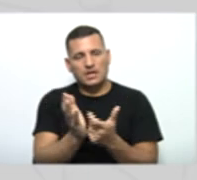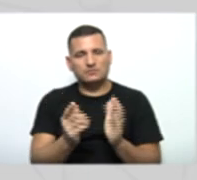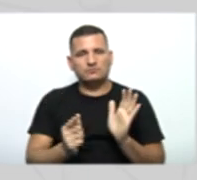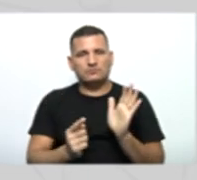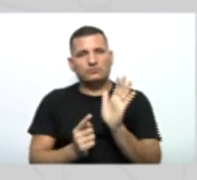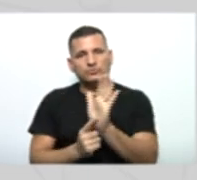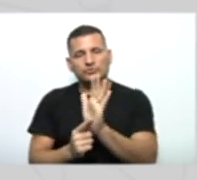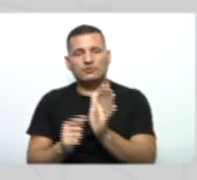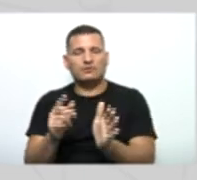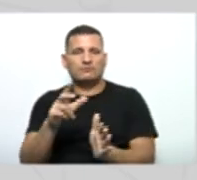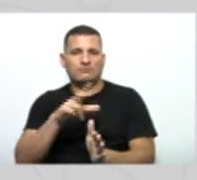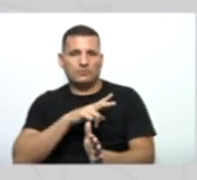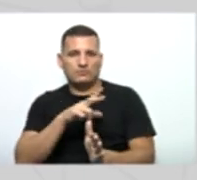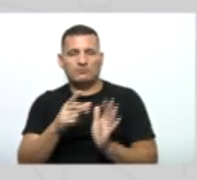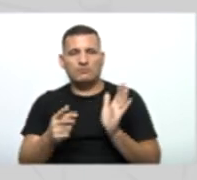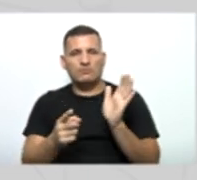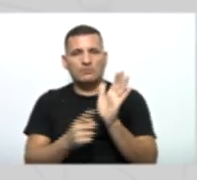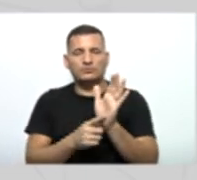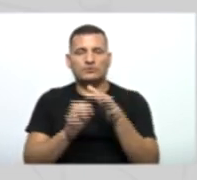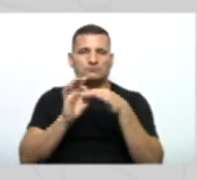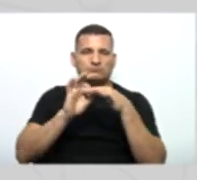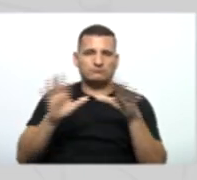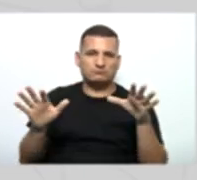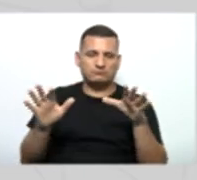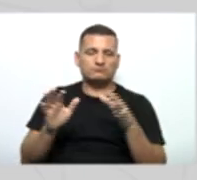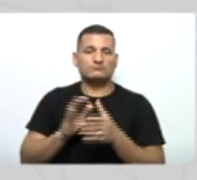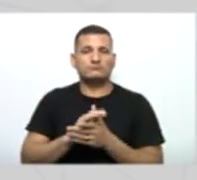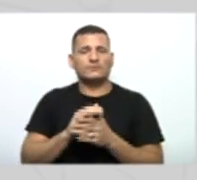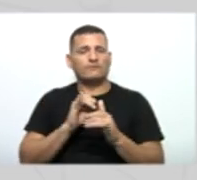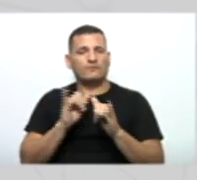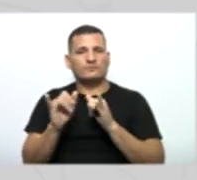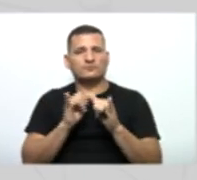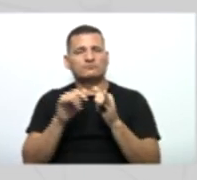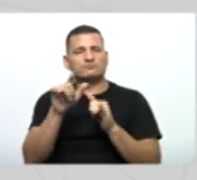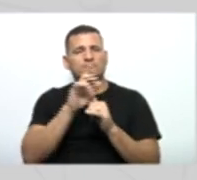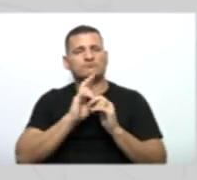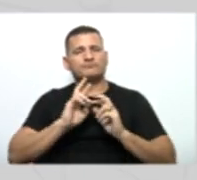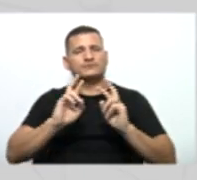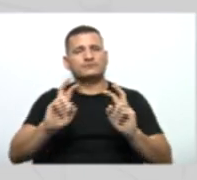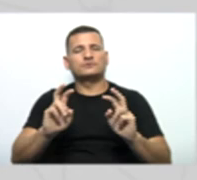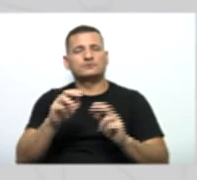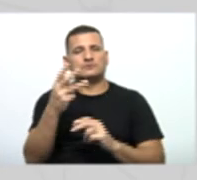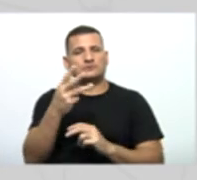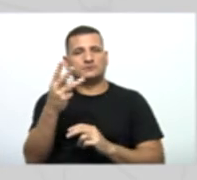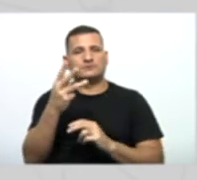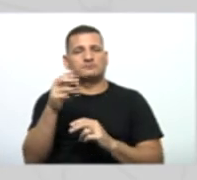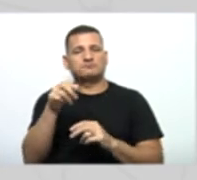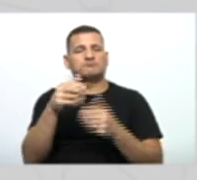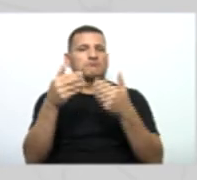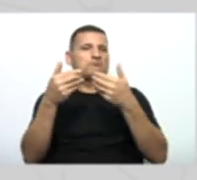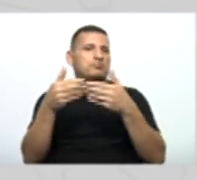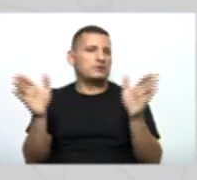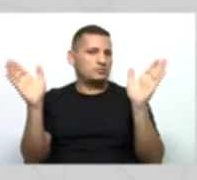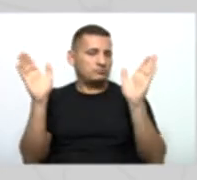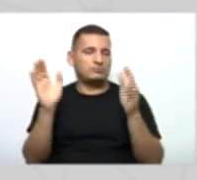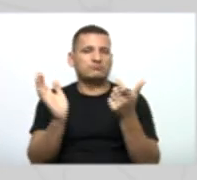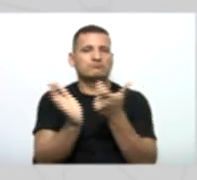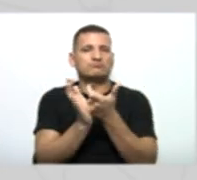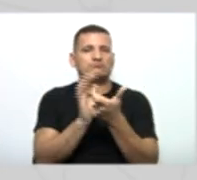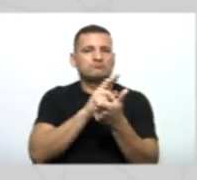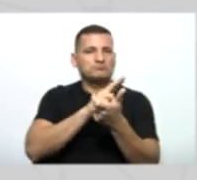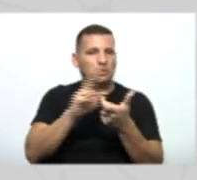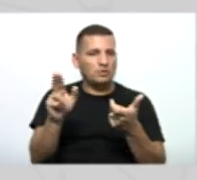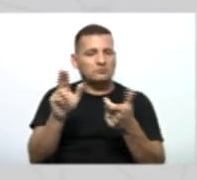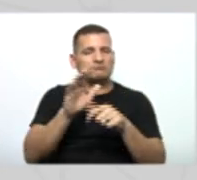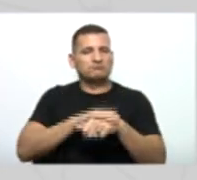os atributos privados. Vocês podem perceber que nessa questão 3 aqui, o enunciado ficou aberto. Então, a classe, o nome da classe,